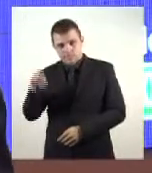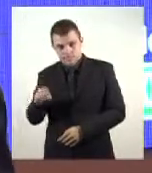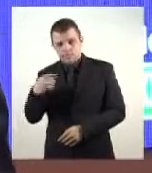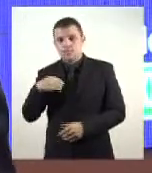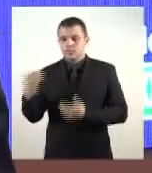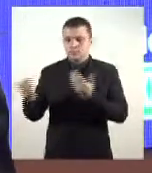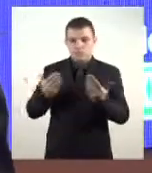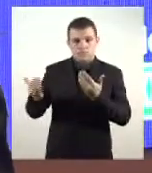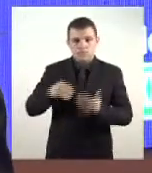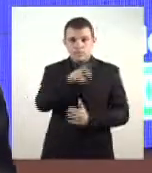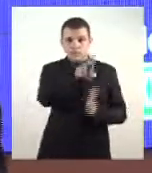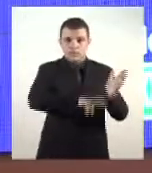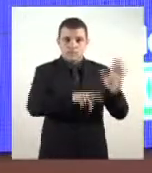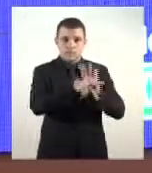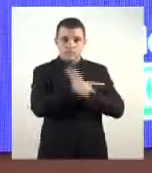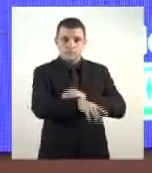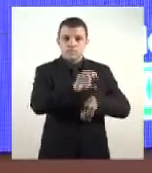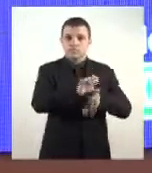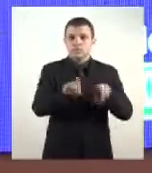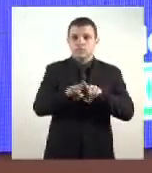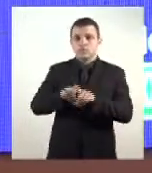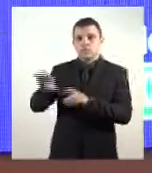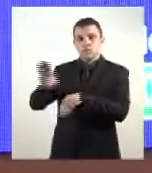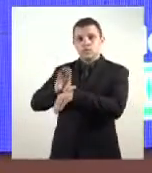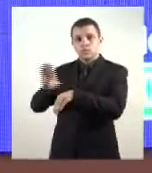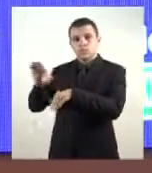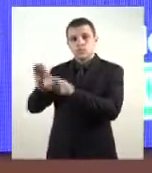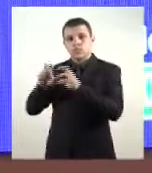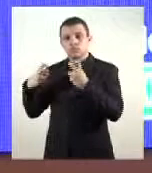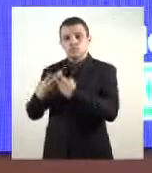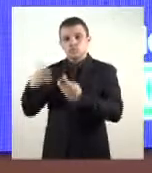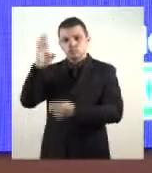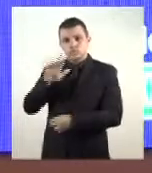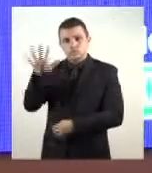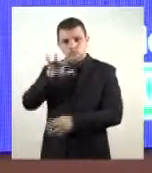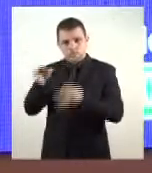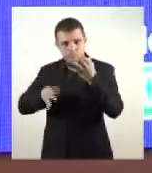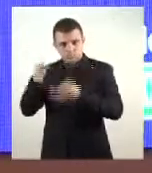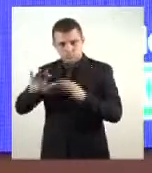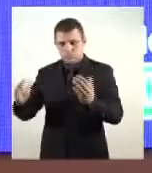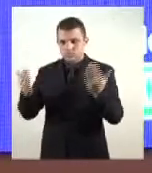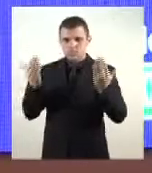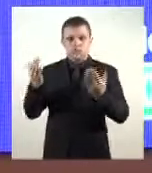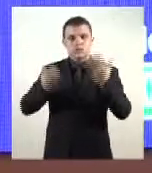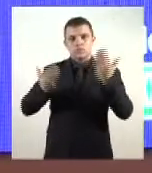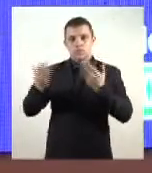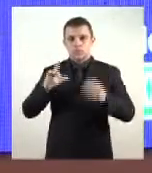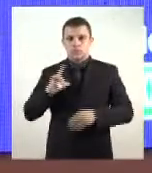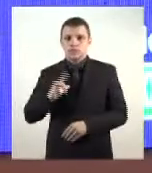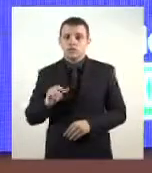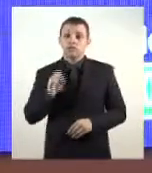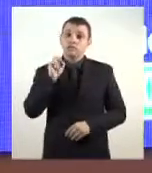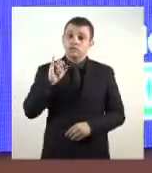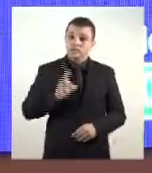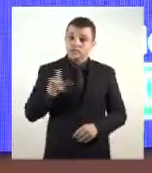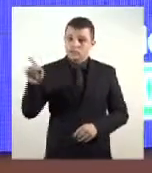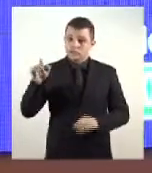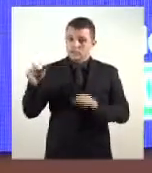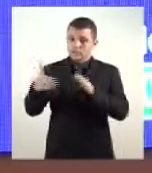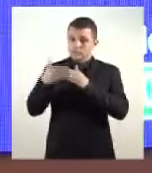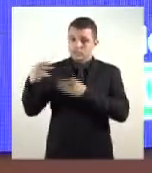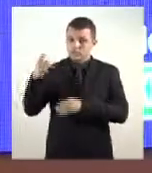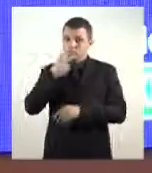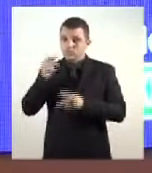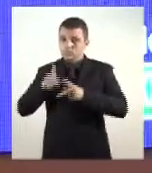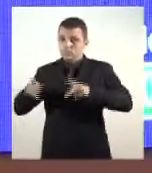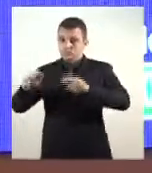pelo Conselho Nacional de Justiça sobre a situação do presídio. O eventual pedido de intervenção feito pelo Procurador-Geral da República precisaria ser julgado